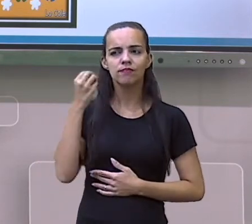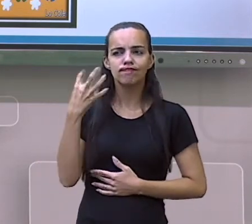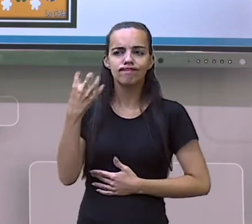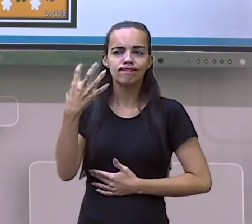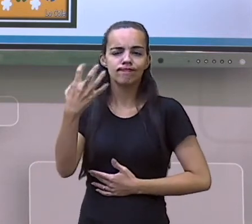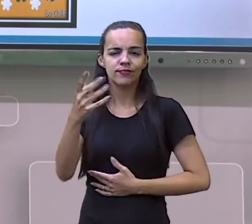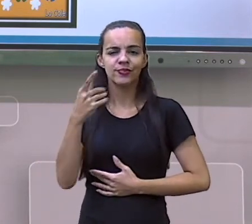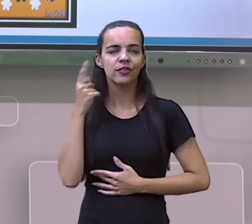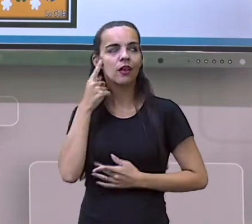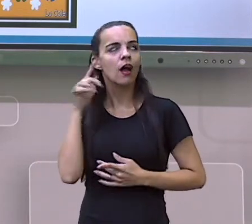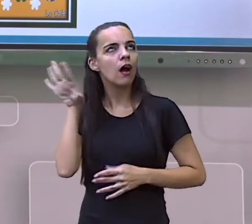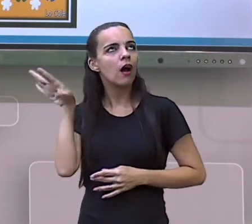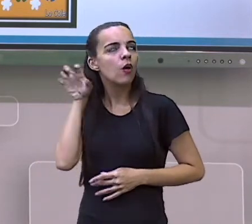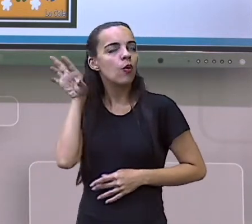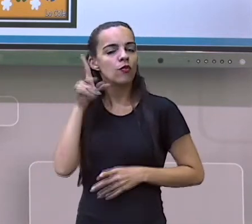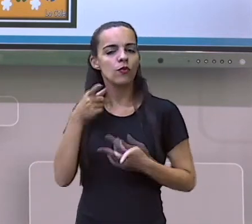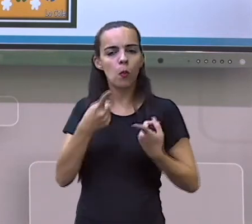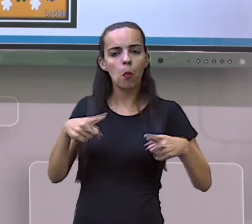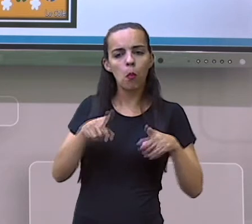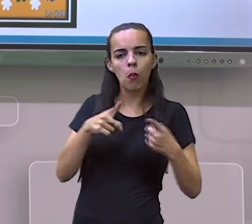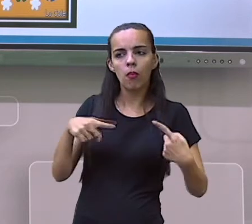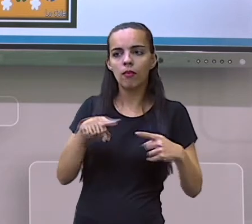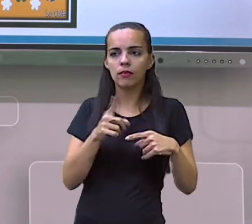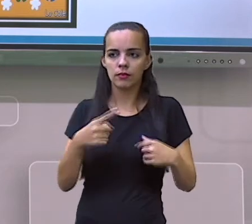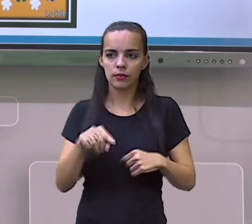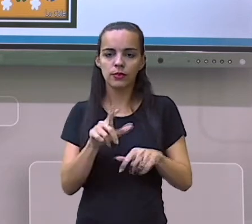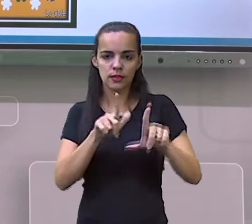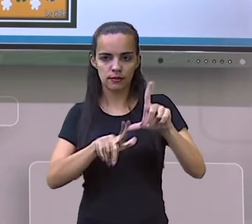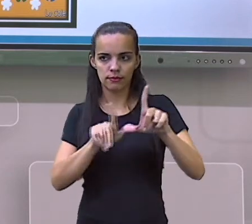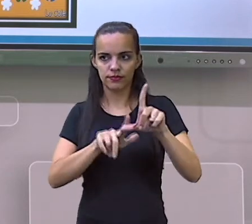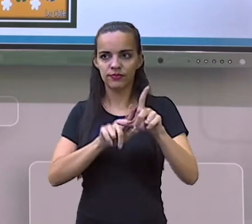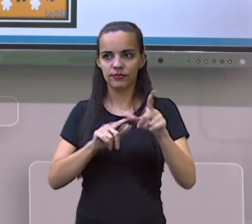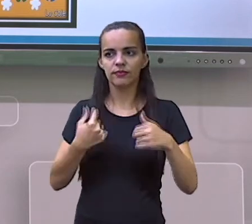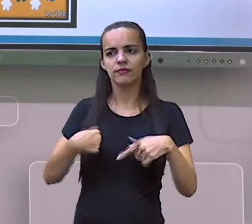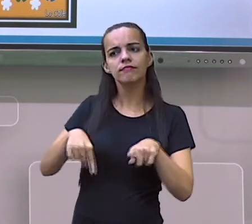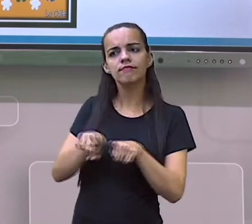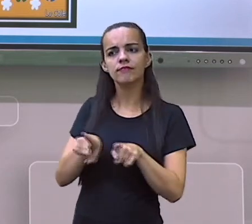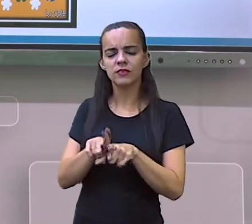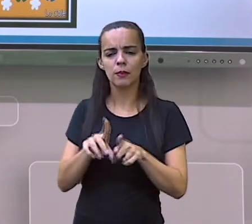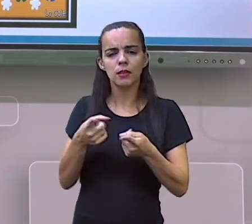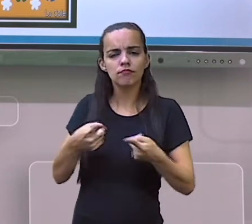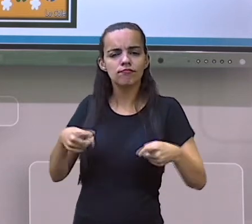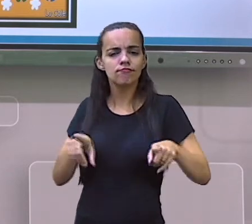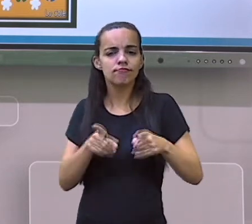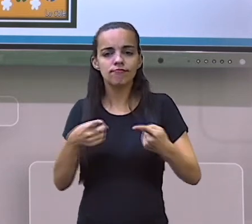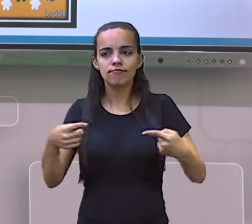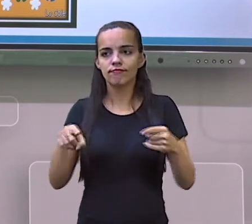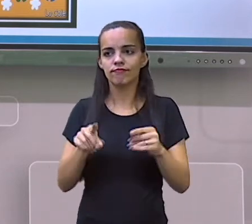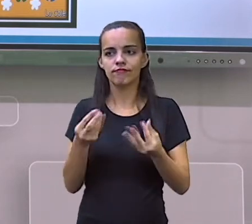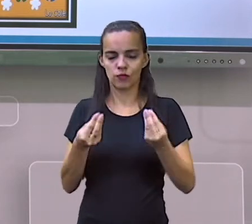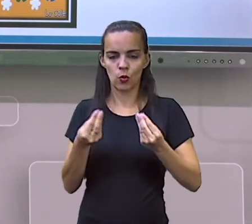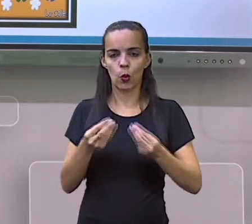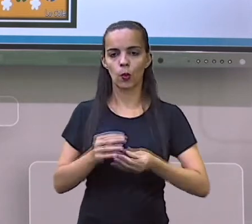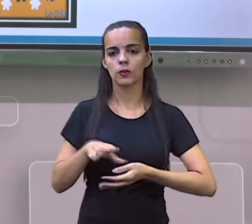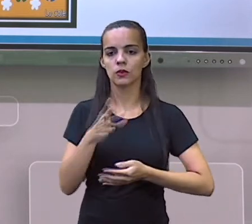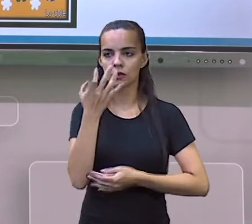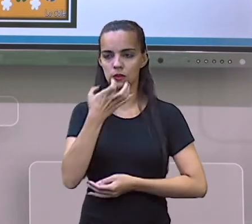nas letras das músicas e também nos acordes